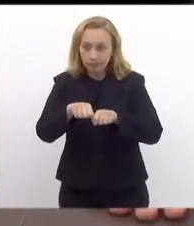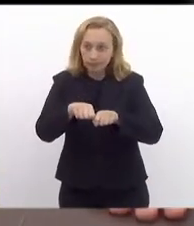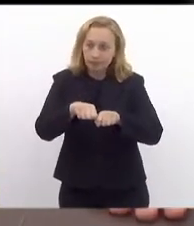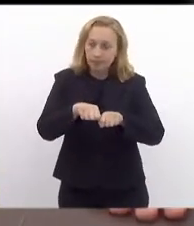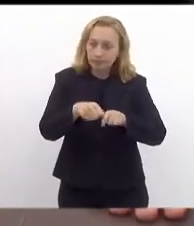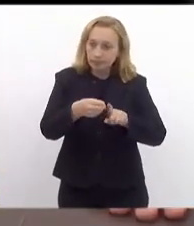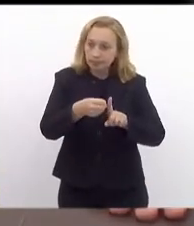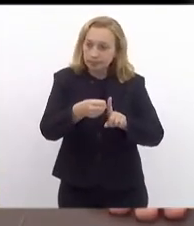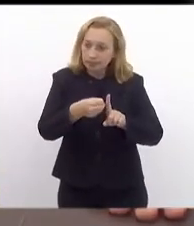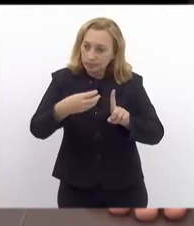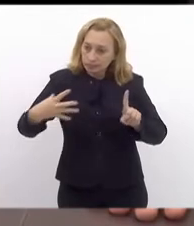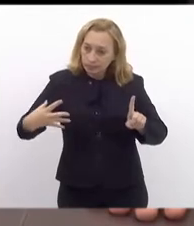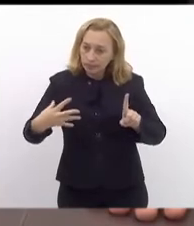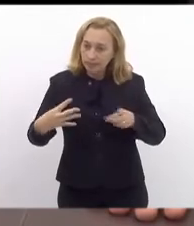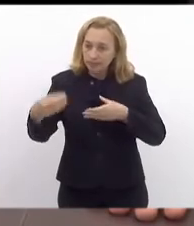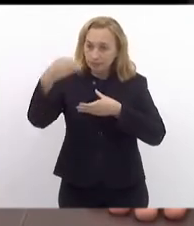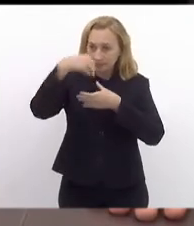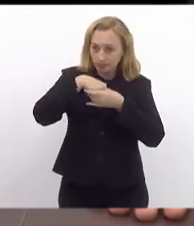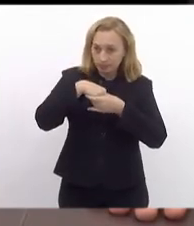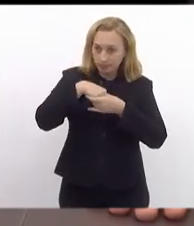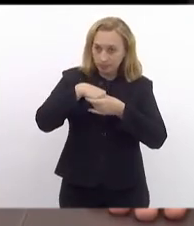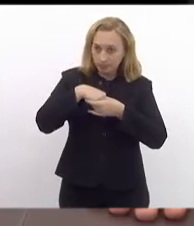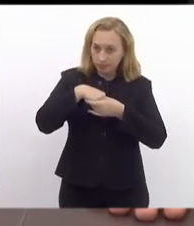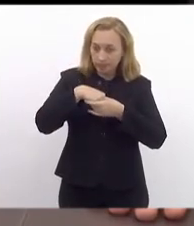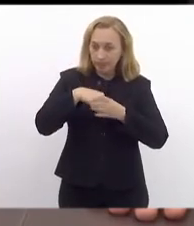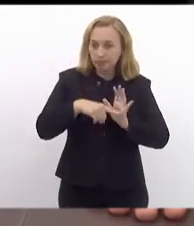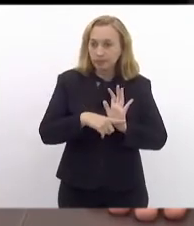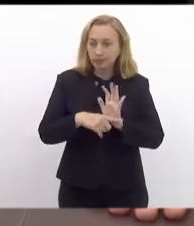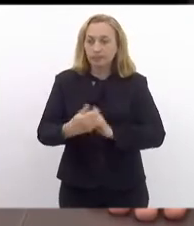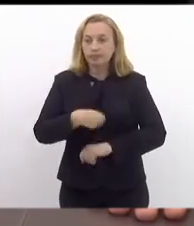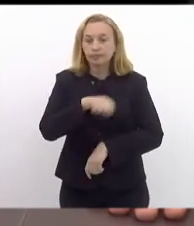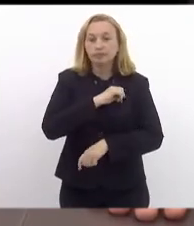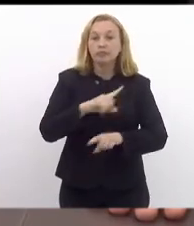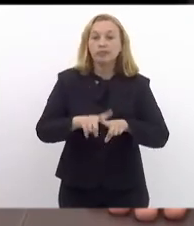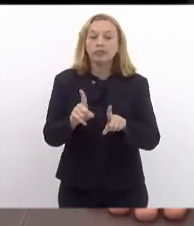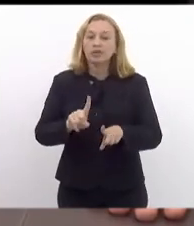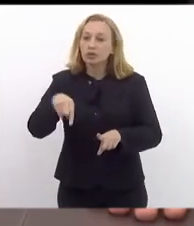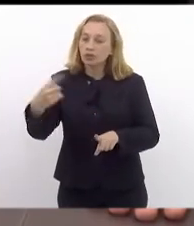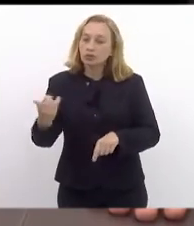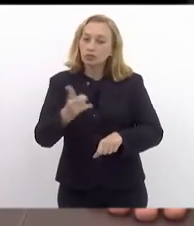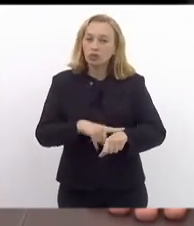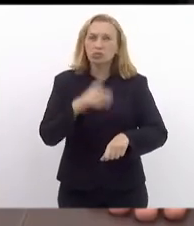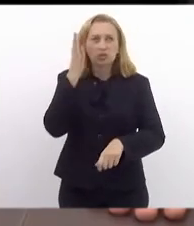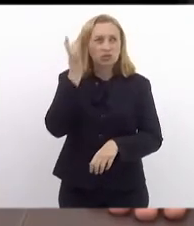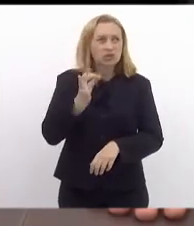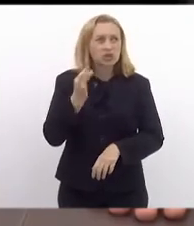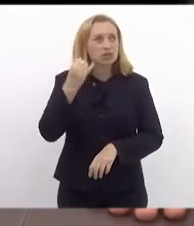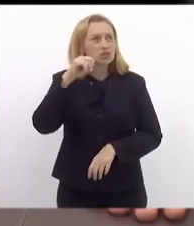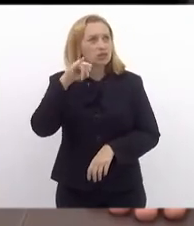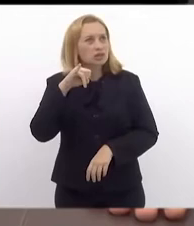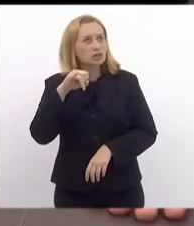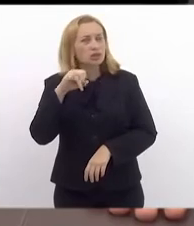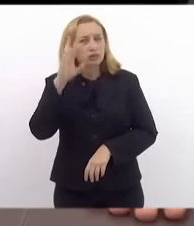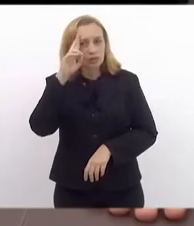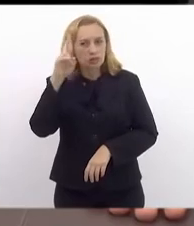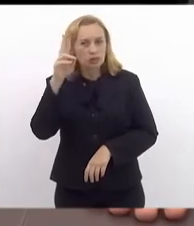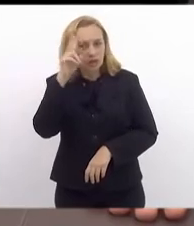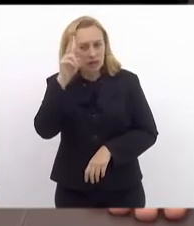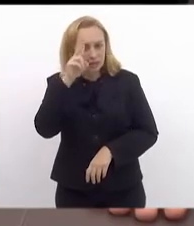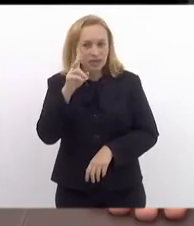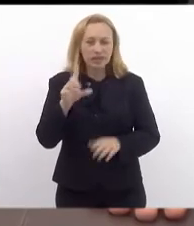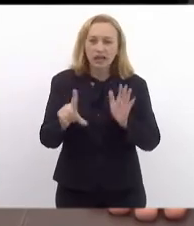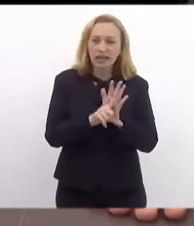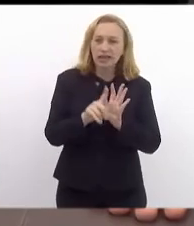interna Cola interna né do benefício fiscal mas em outras ocasiões não sei se você se recorda do projeto de lei das térmicas